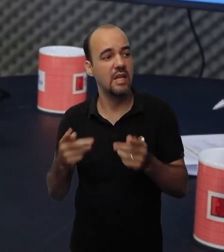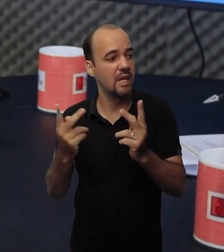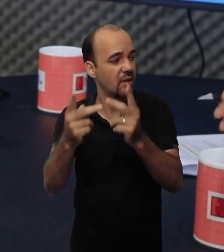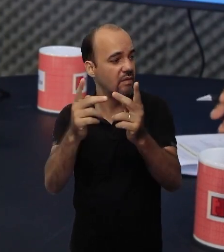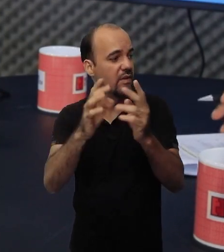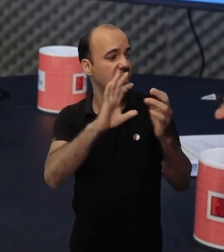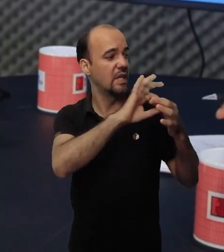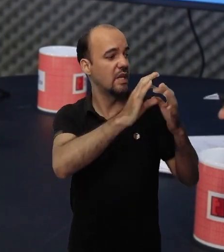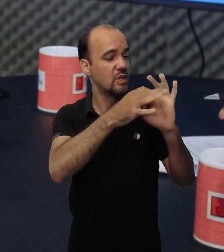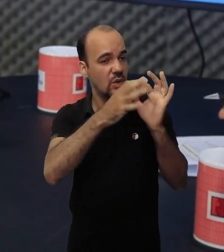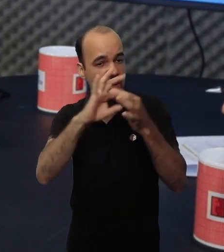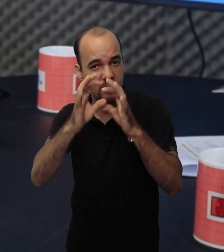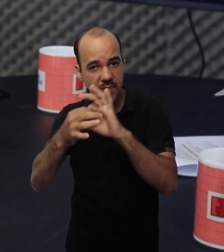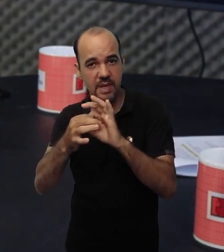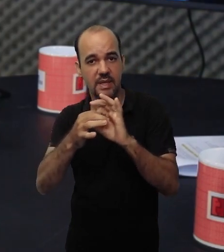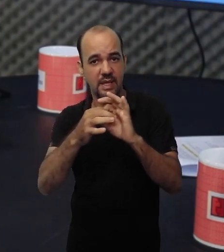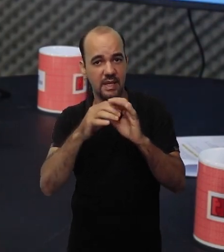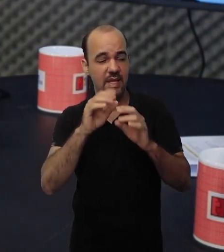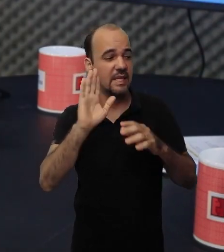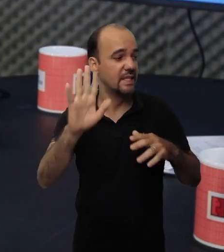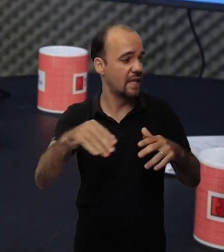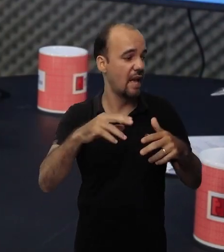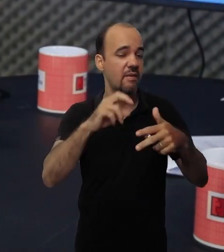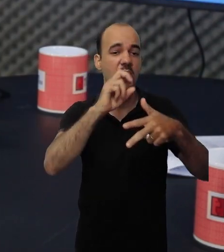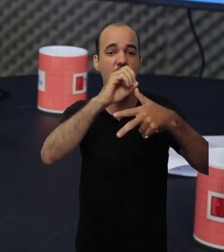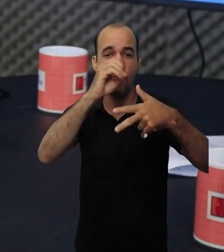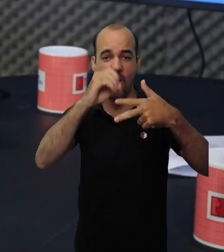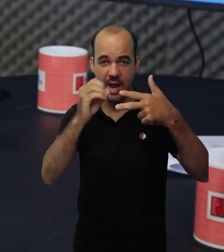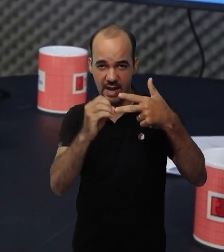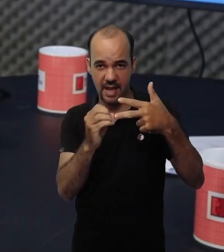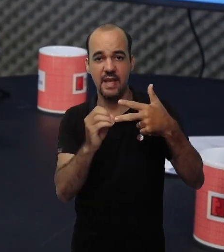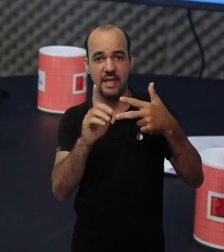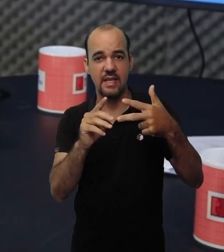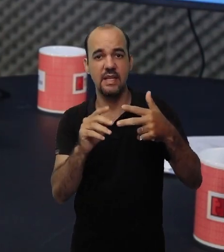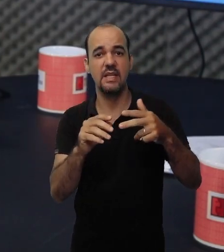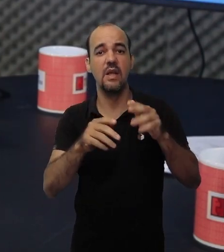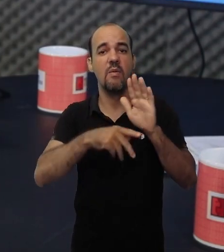Enem. A gente sabe que esses projetos, que o Enem,